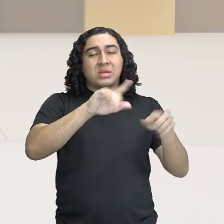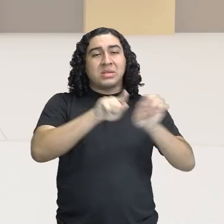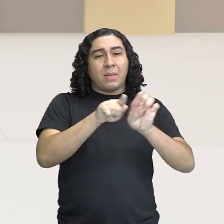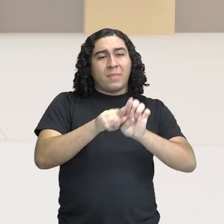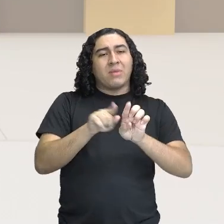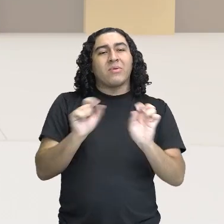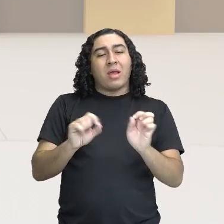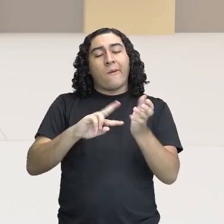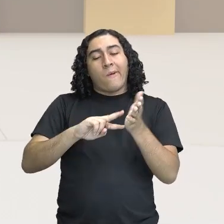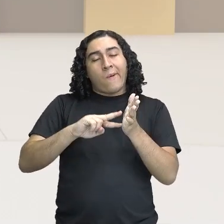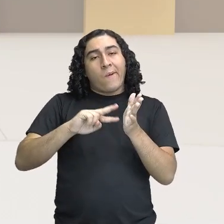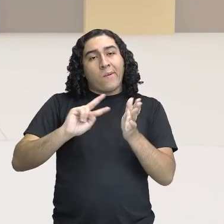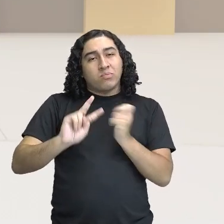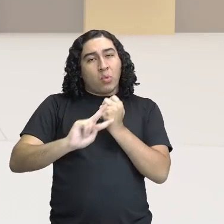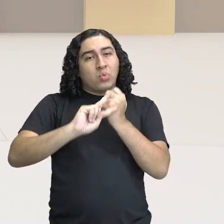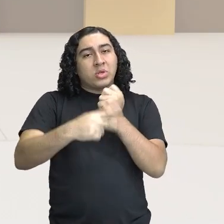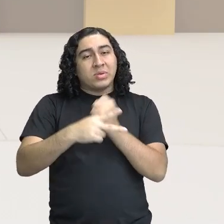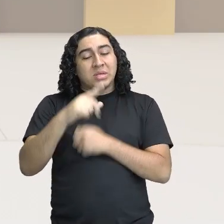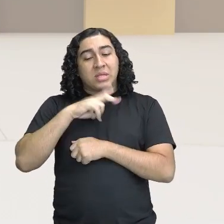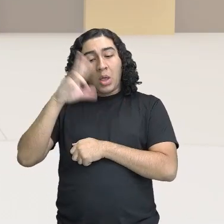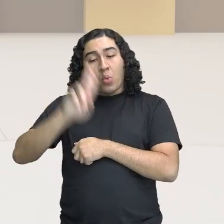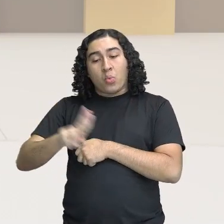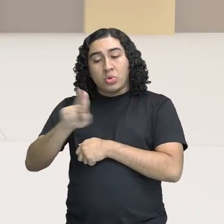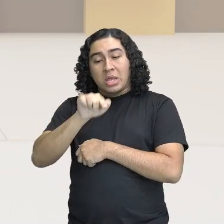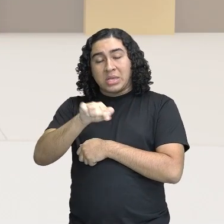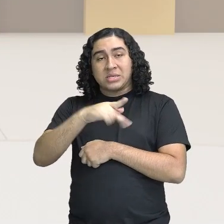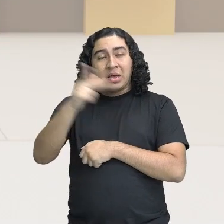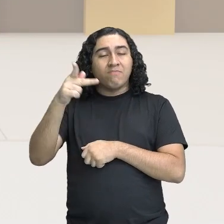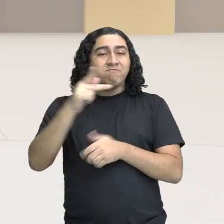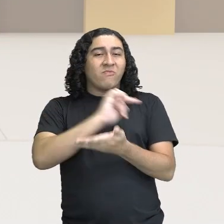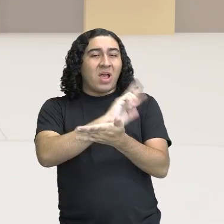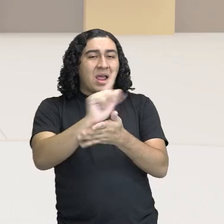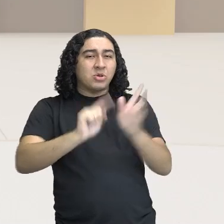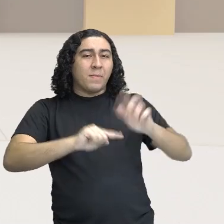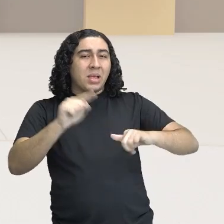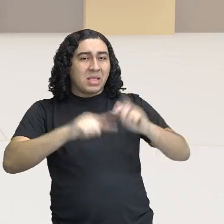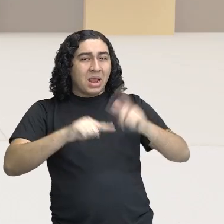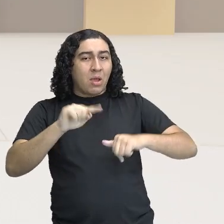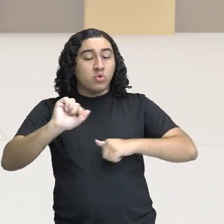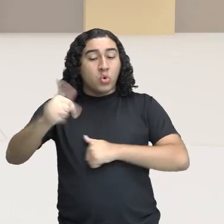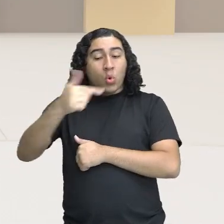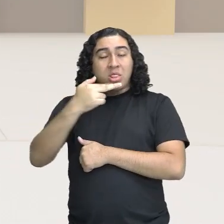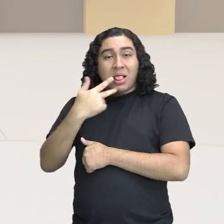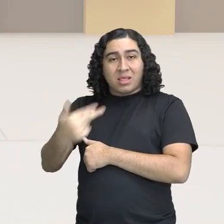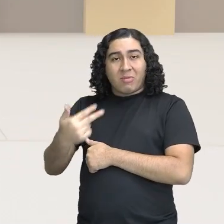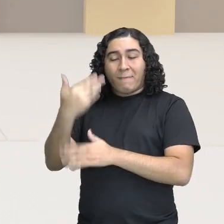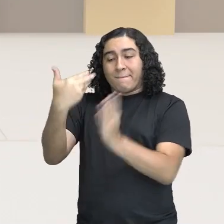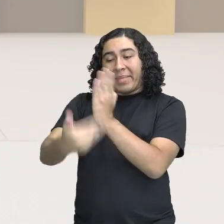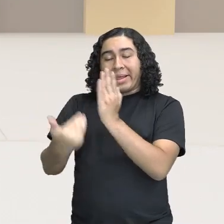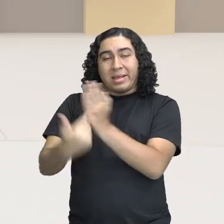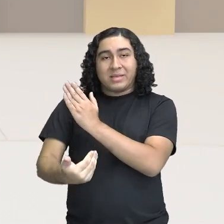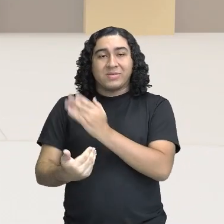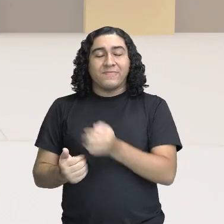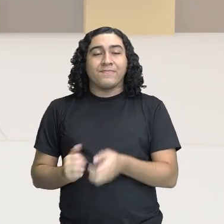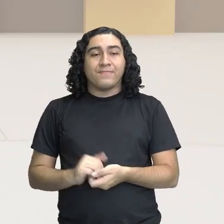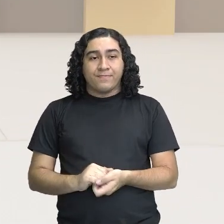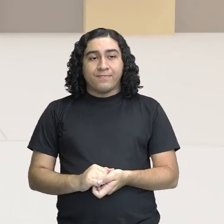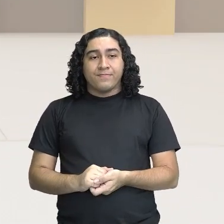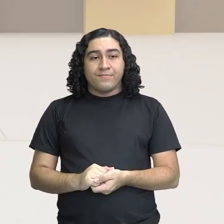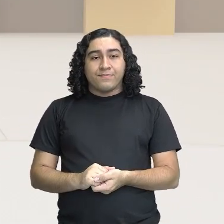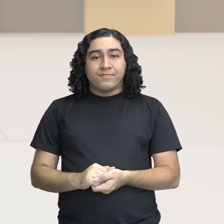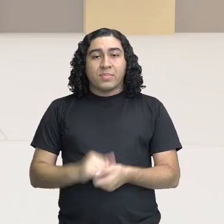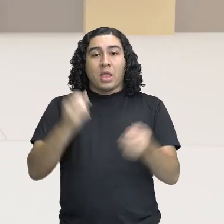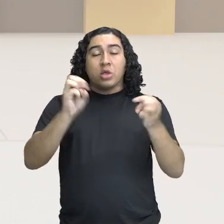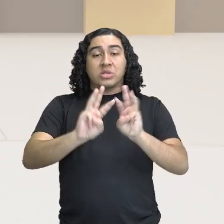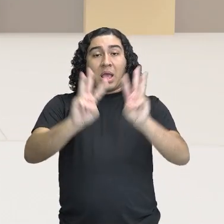que, consumindo esses produtos estrangeiros, a língua nativa, muitas vezes, ela vai se perdendo. E aqui, esse